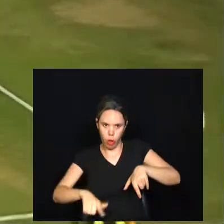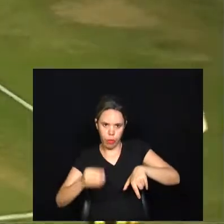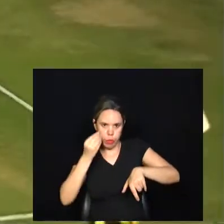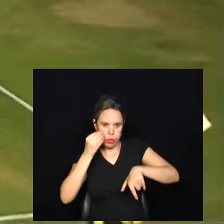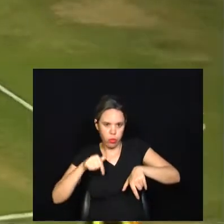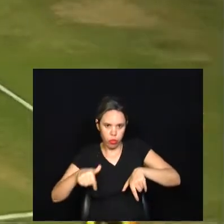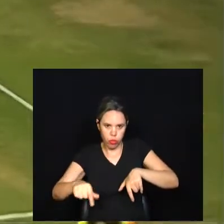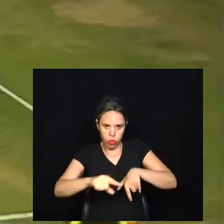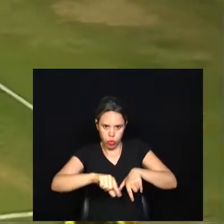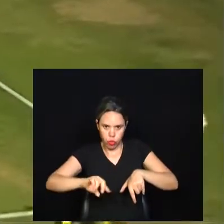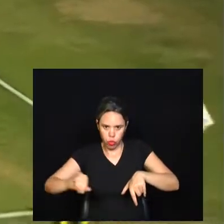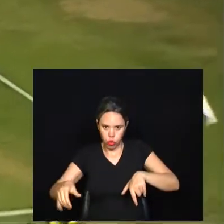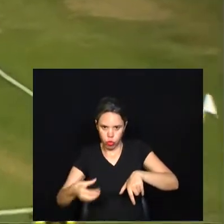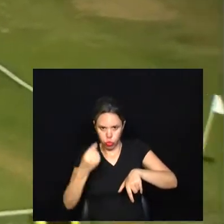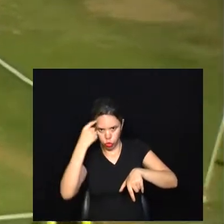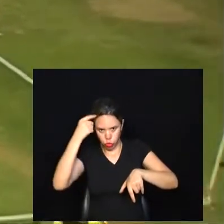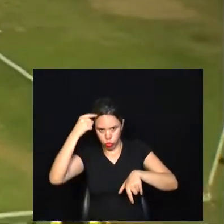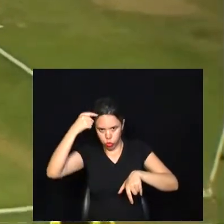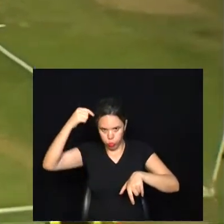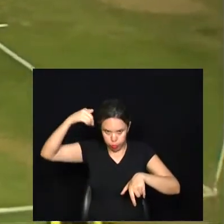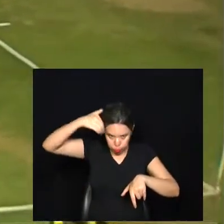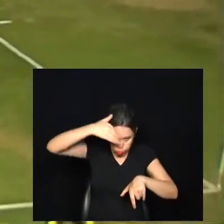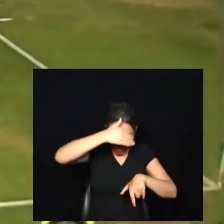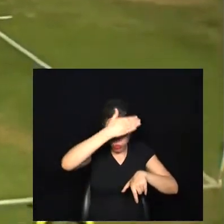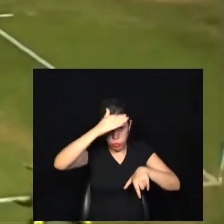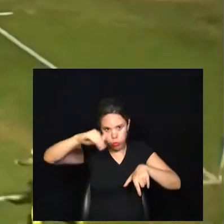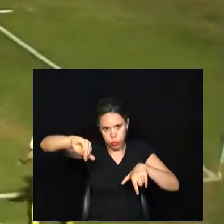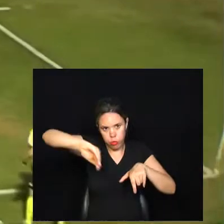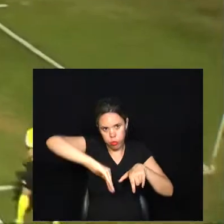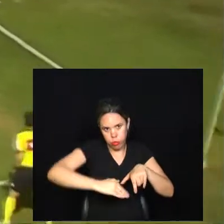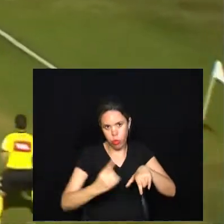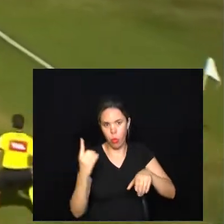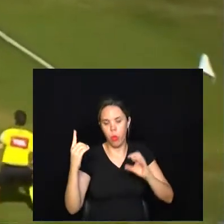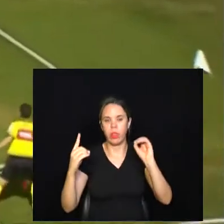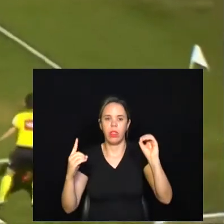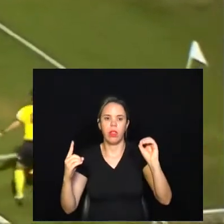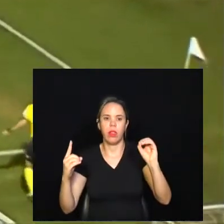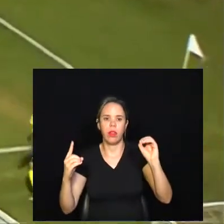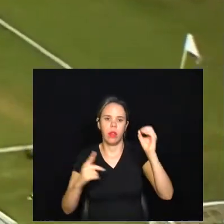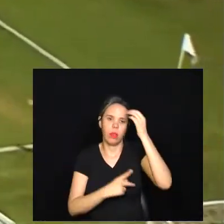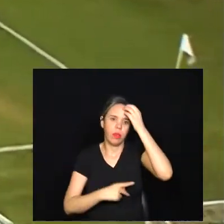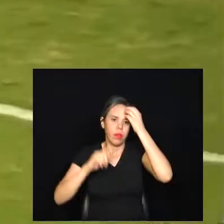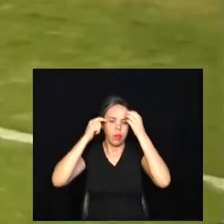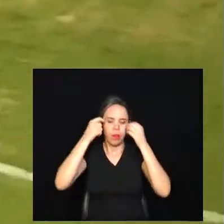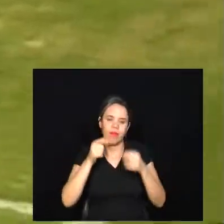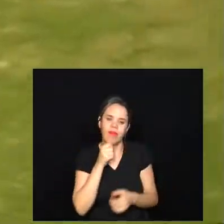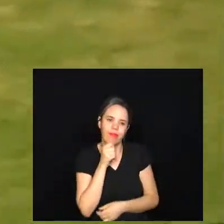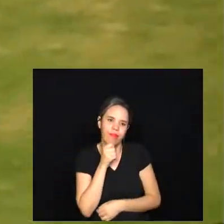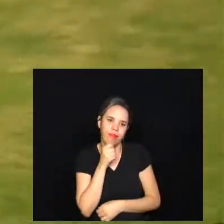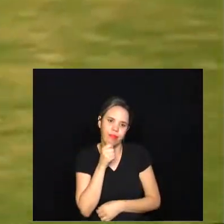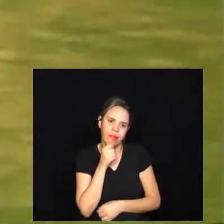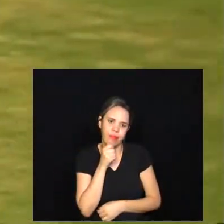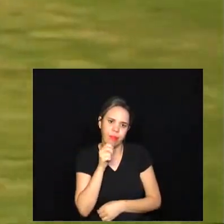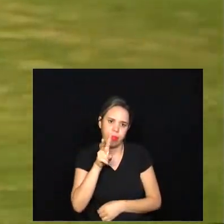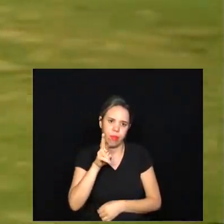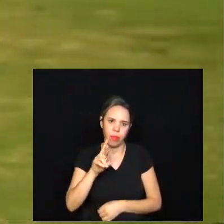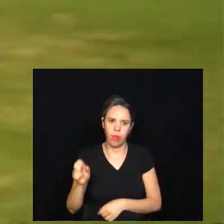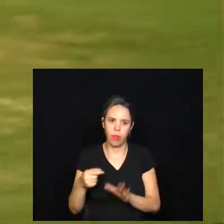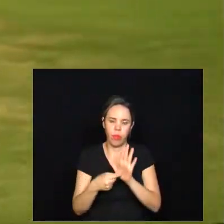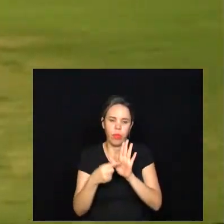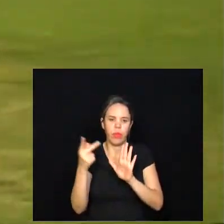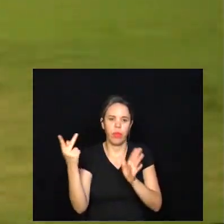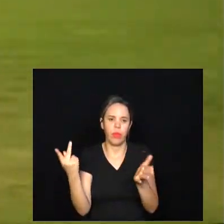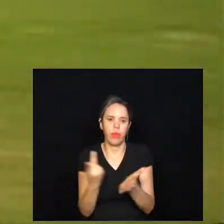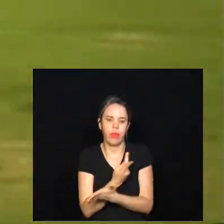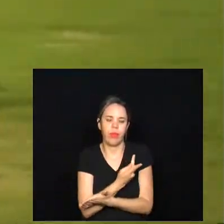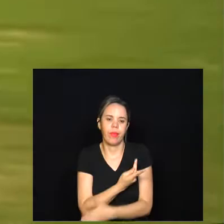João Veras, de cabeça, abriu o marcador. 1-0 Ponte, só que não. O VAR mostrou que Rafael